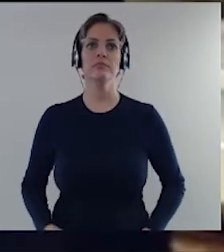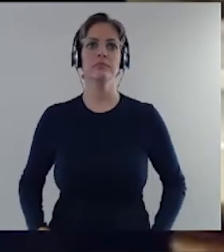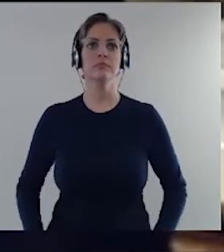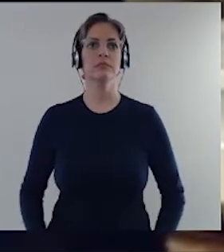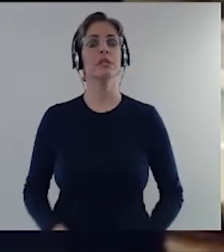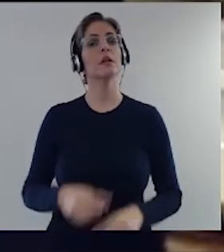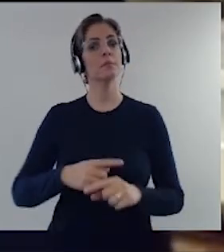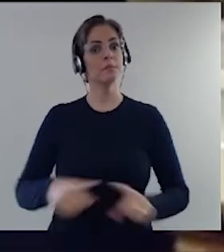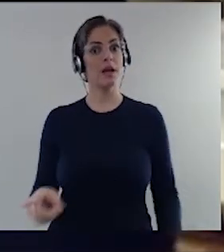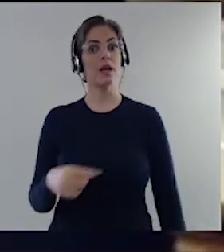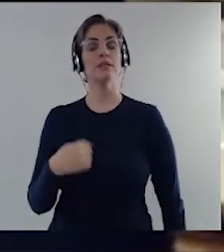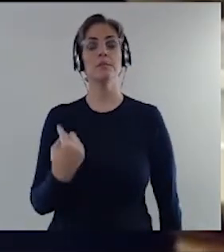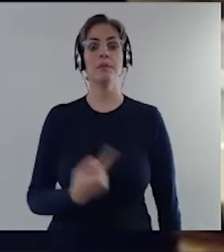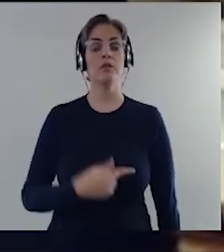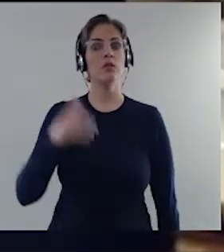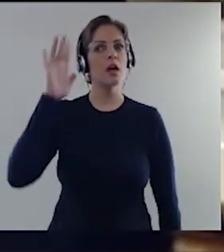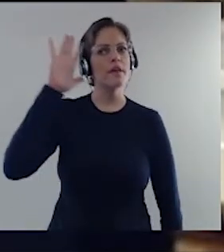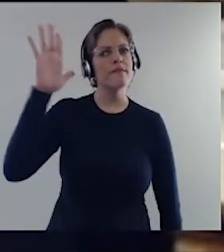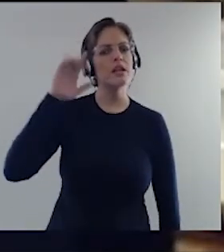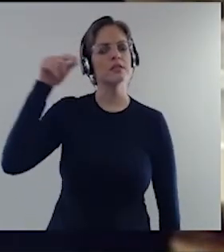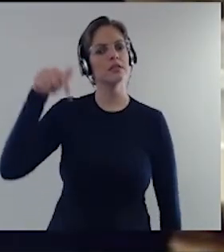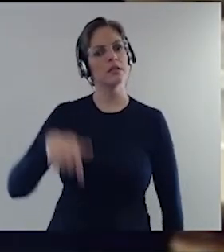nossa reflexão aqui a respeito